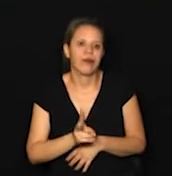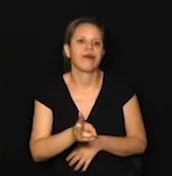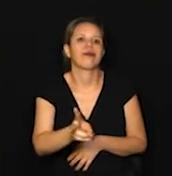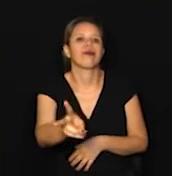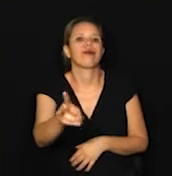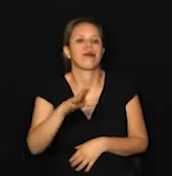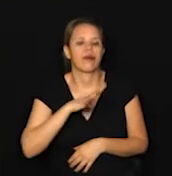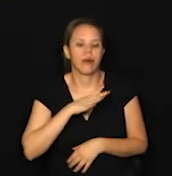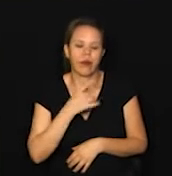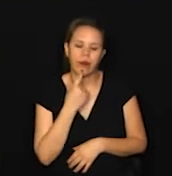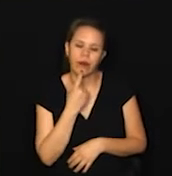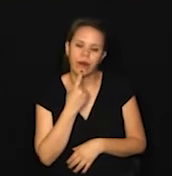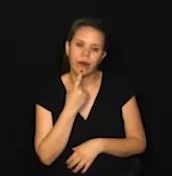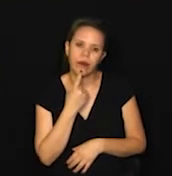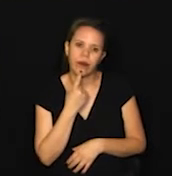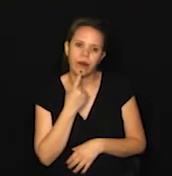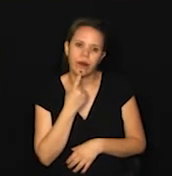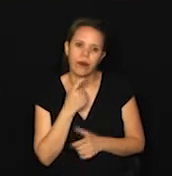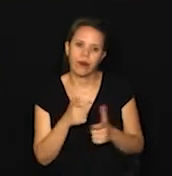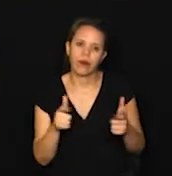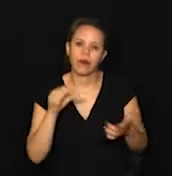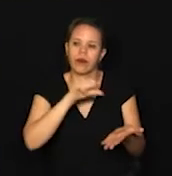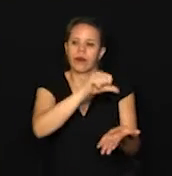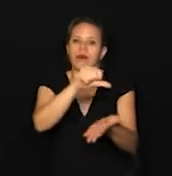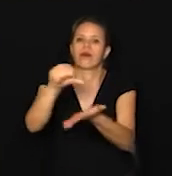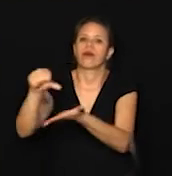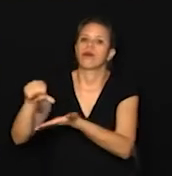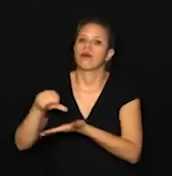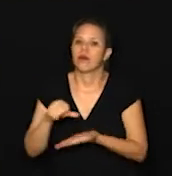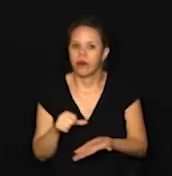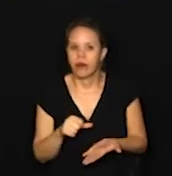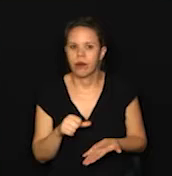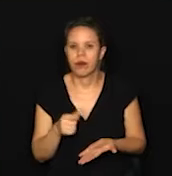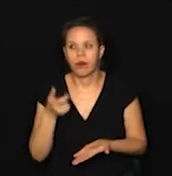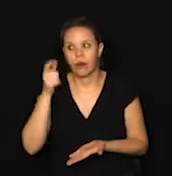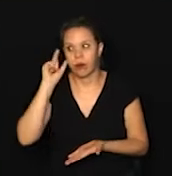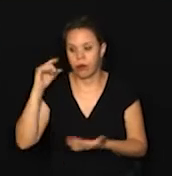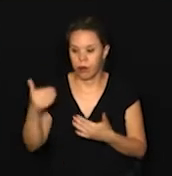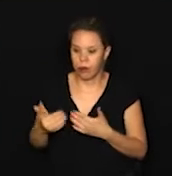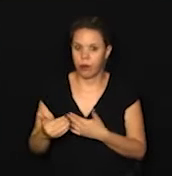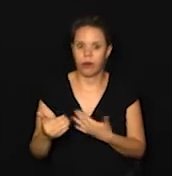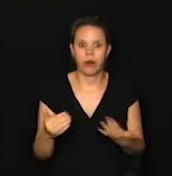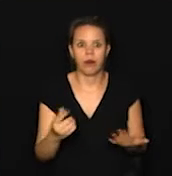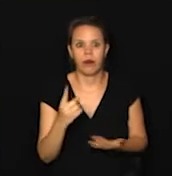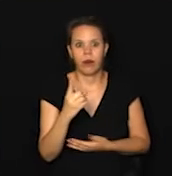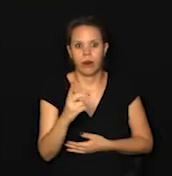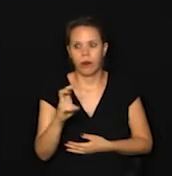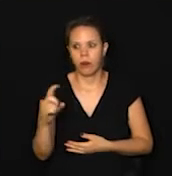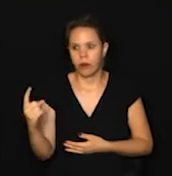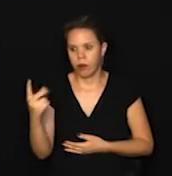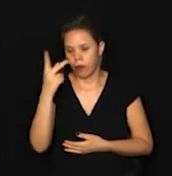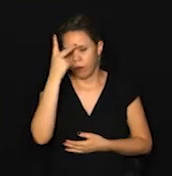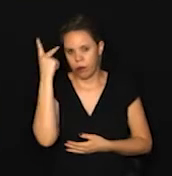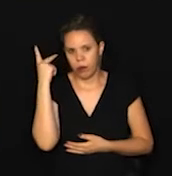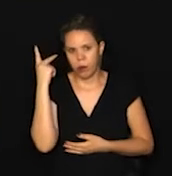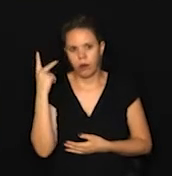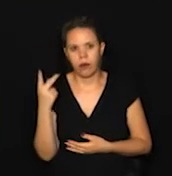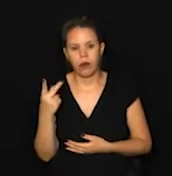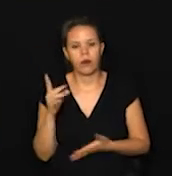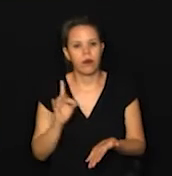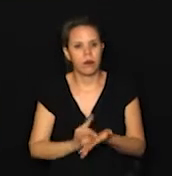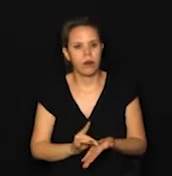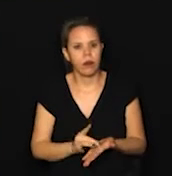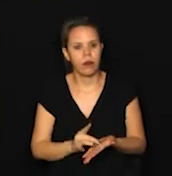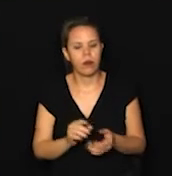na cidade de Campinas, ela está em todas as regiões. Então, de ontem para hoje, 151 pessoas